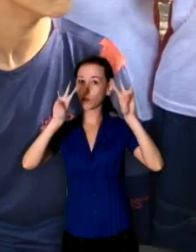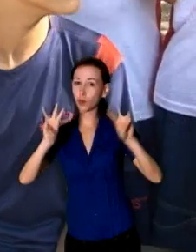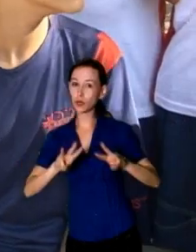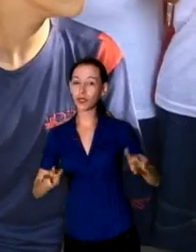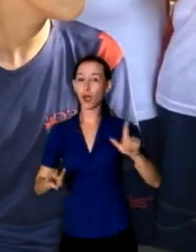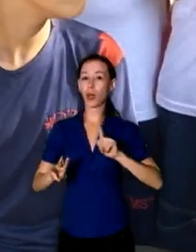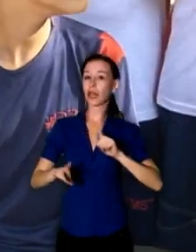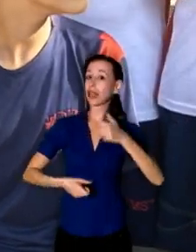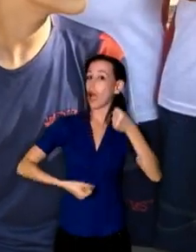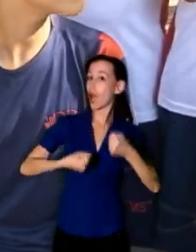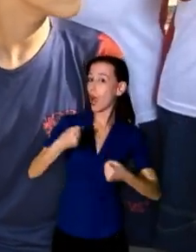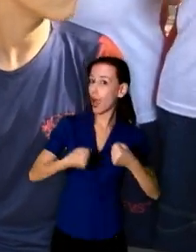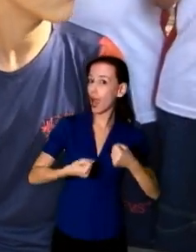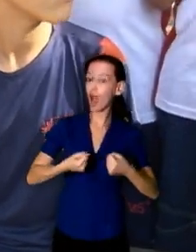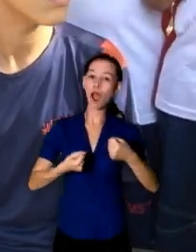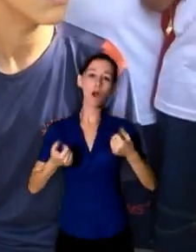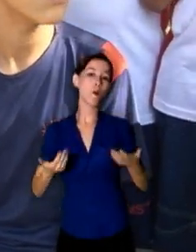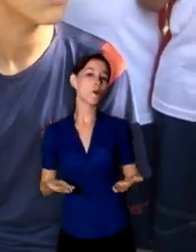carros,